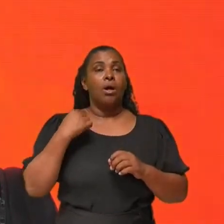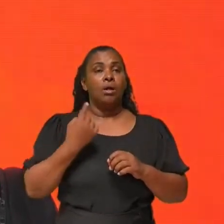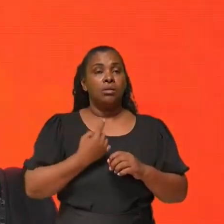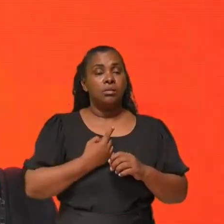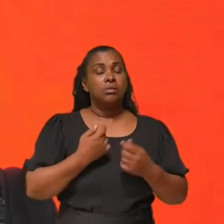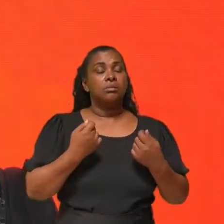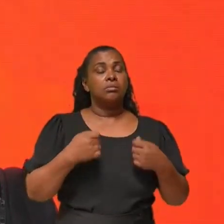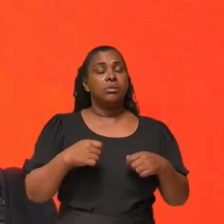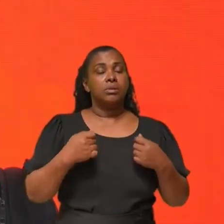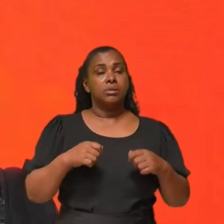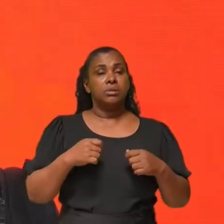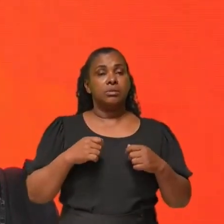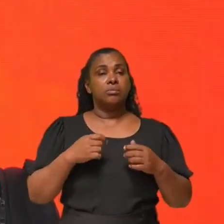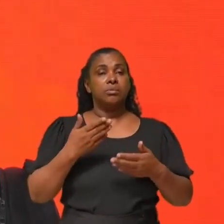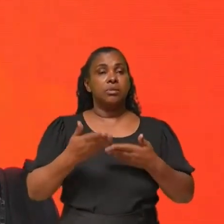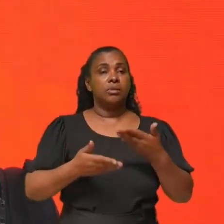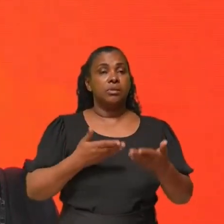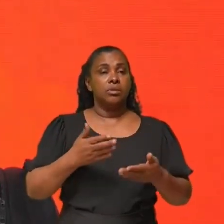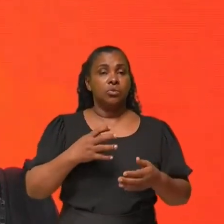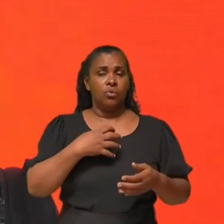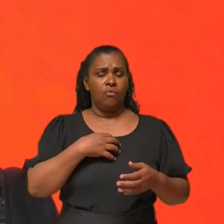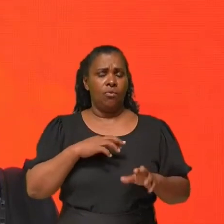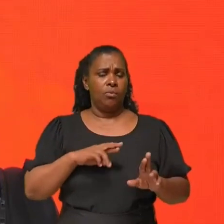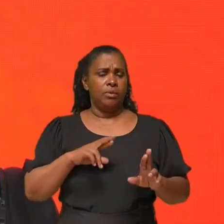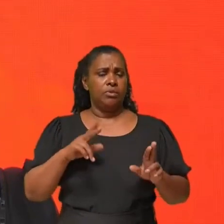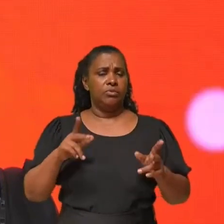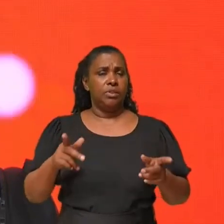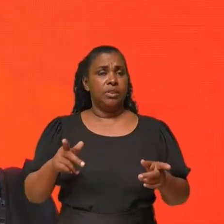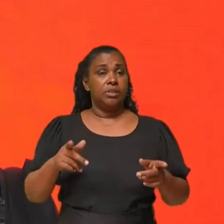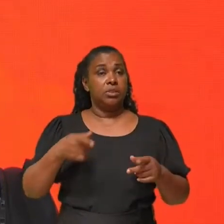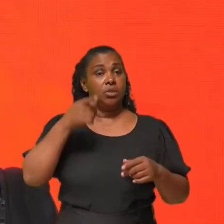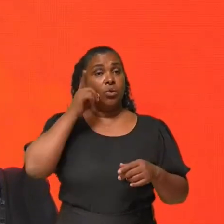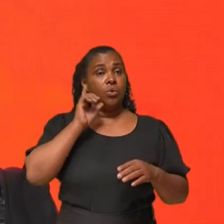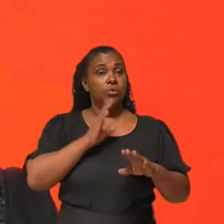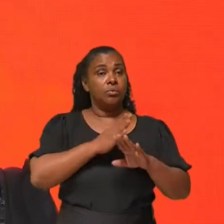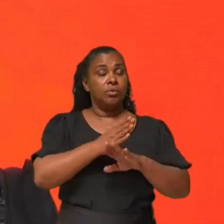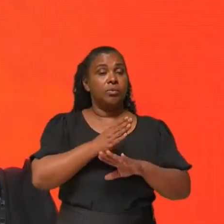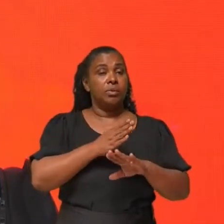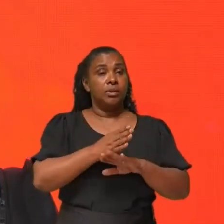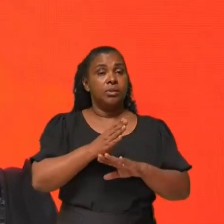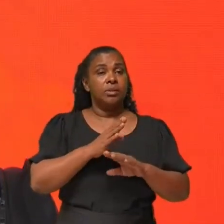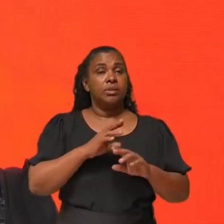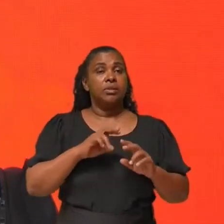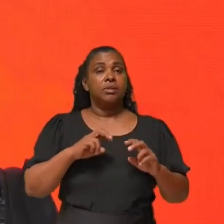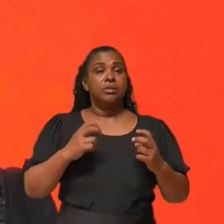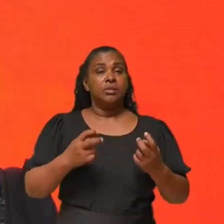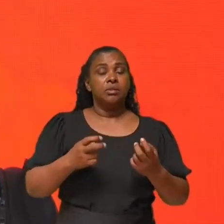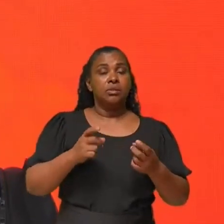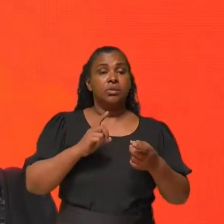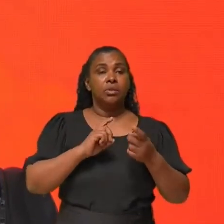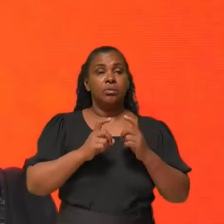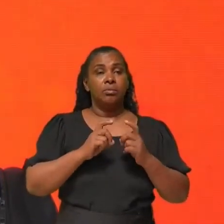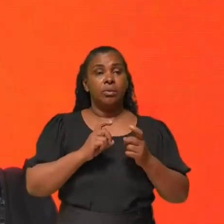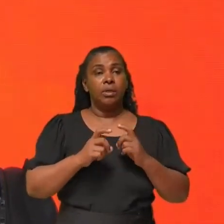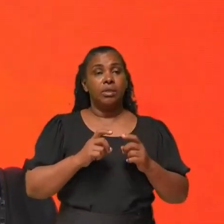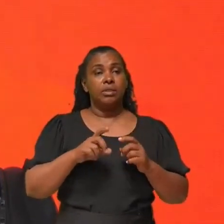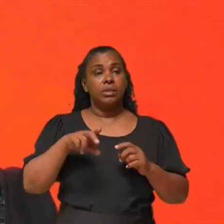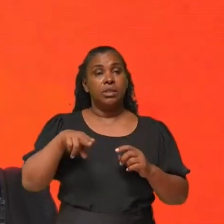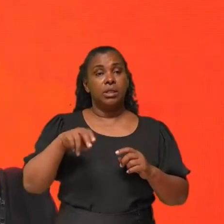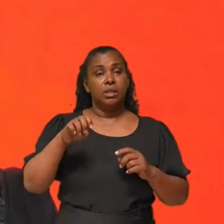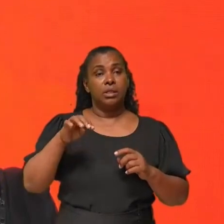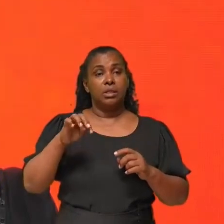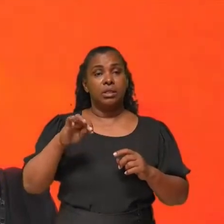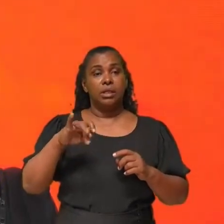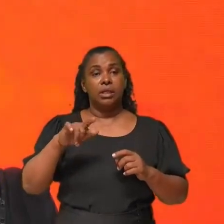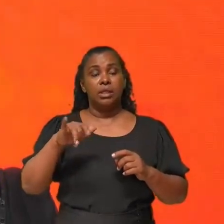uma outra forma. Ontem eu estava participando na Secretaria de Mulheres do Debate e a Natália usou um termo que eu gostei muito, sobre o coronelismo digital. E a